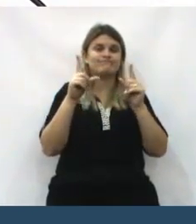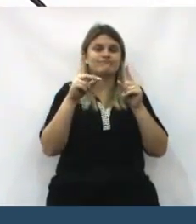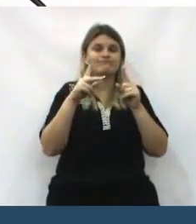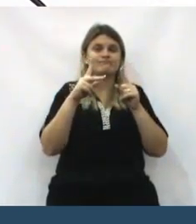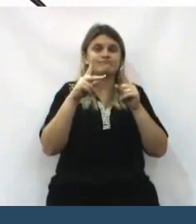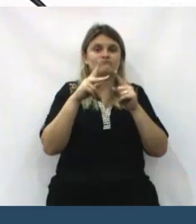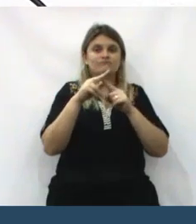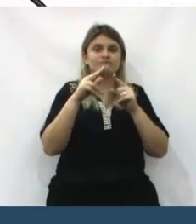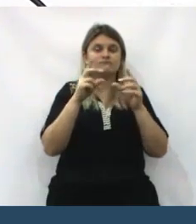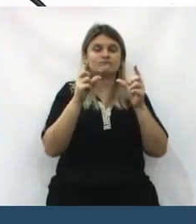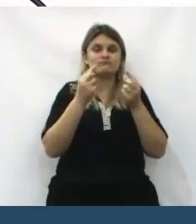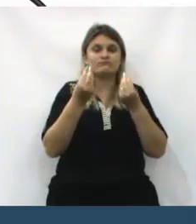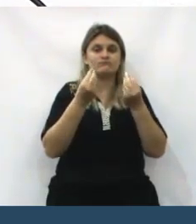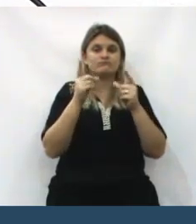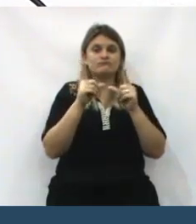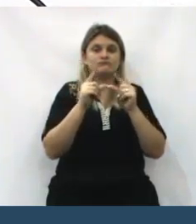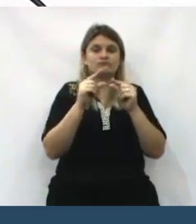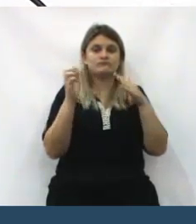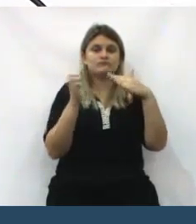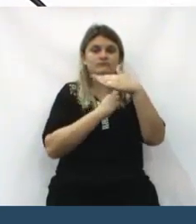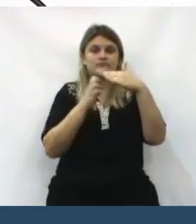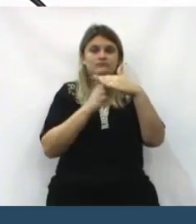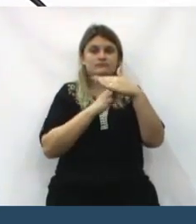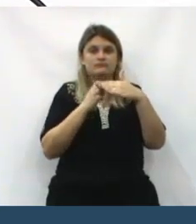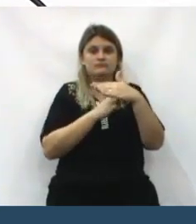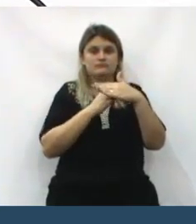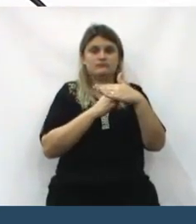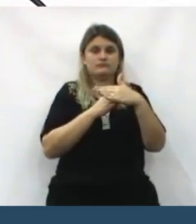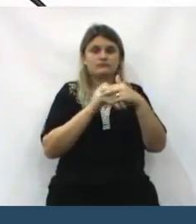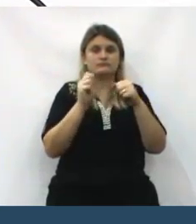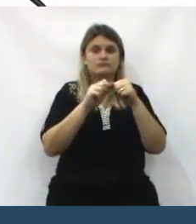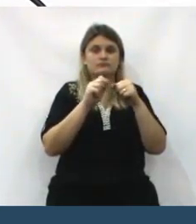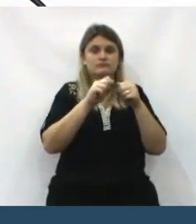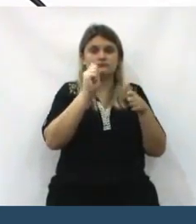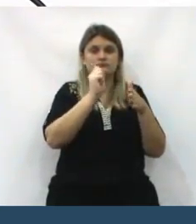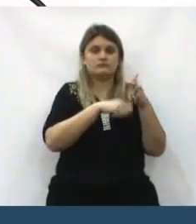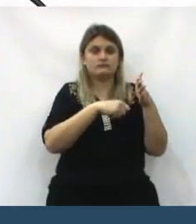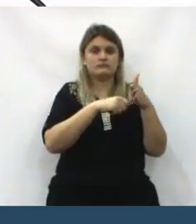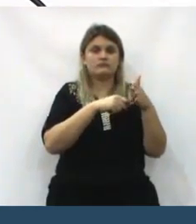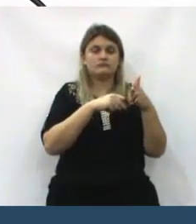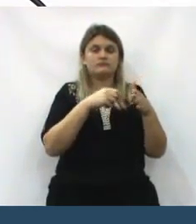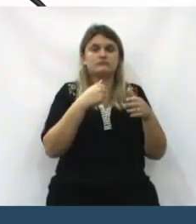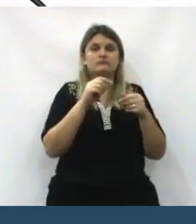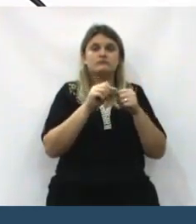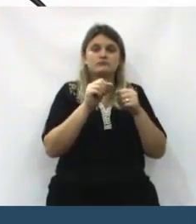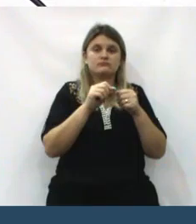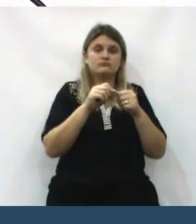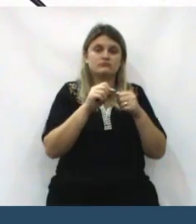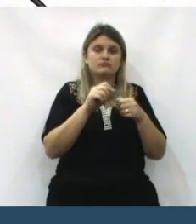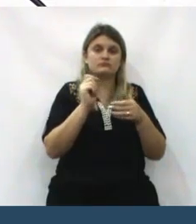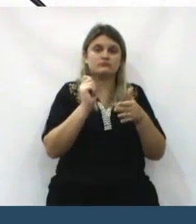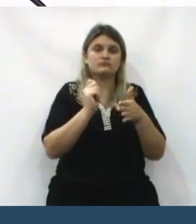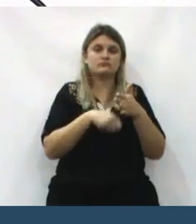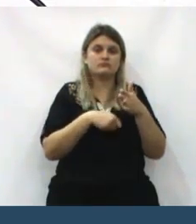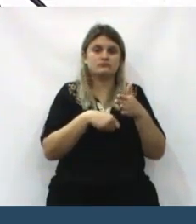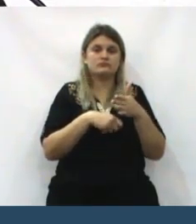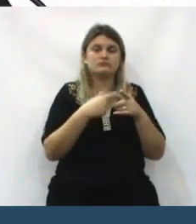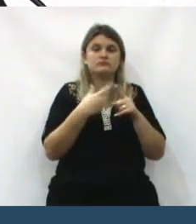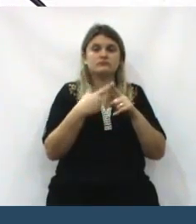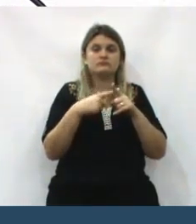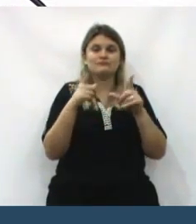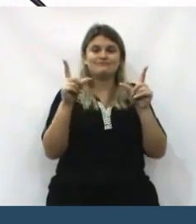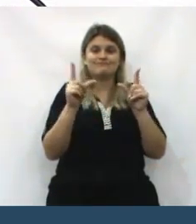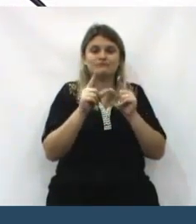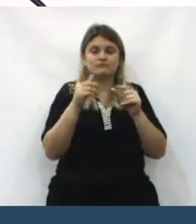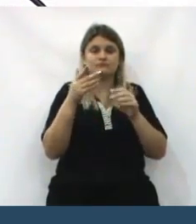vedando a participação de empresas em contratos administrativos, processos licitatórios.